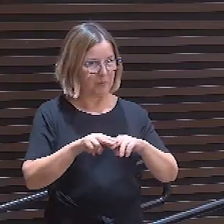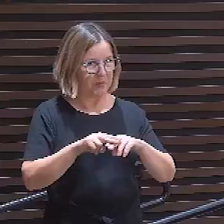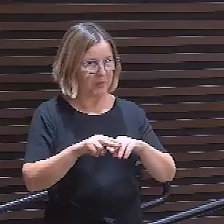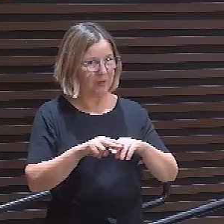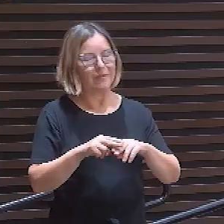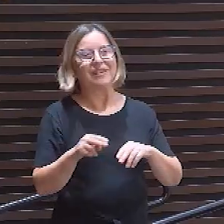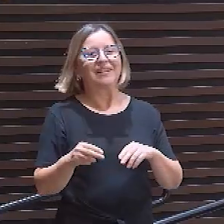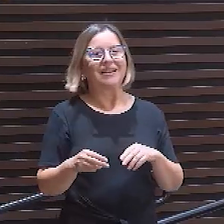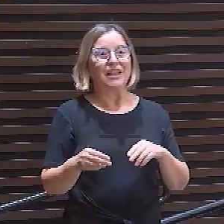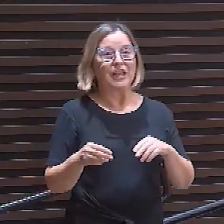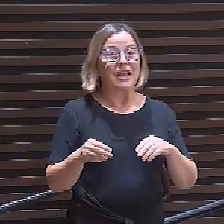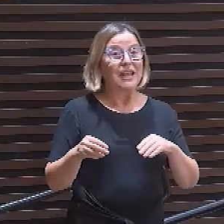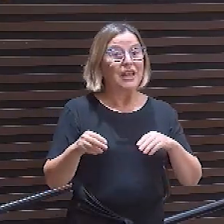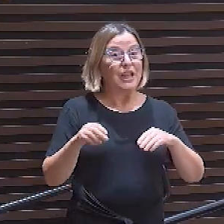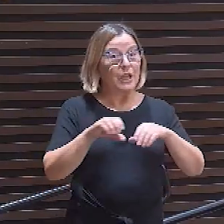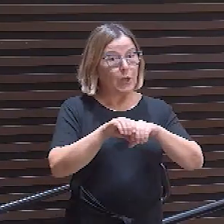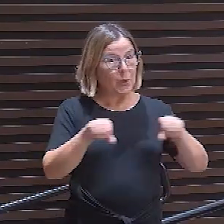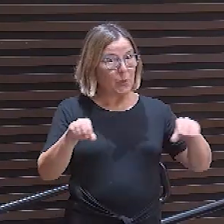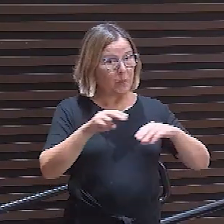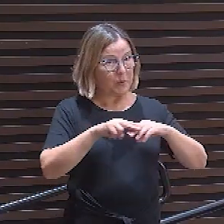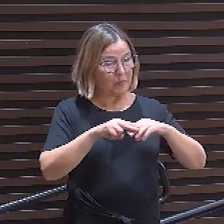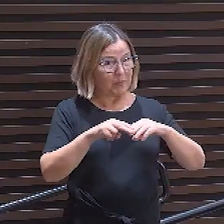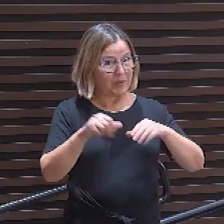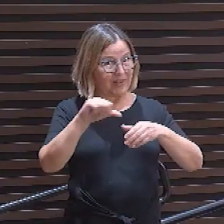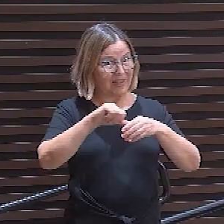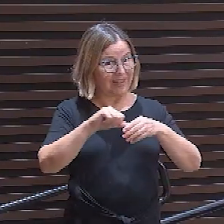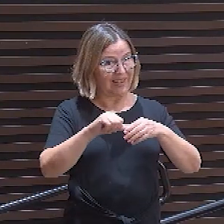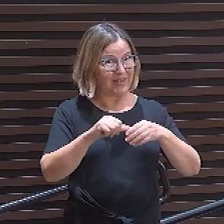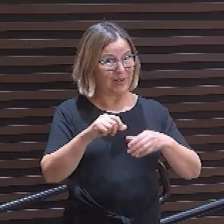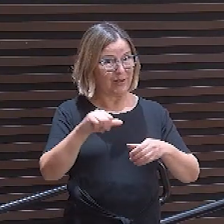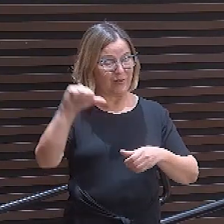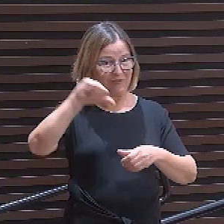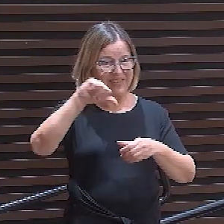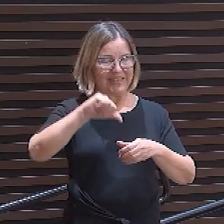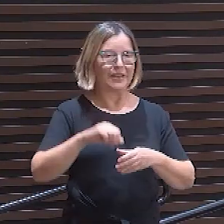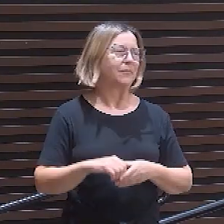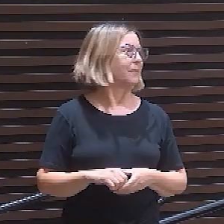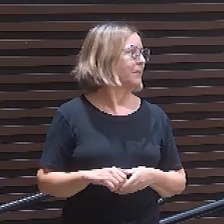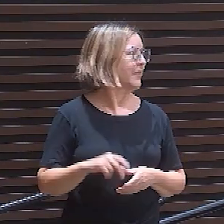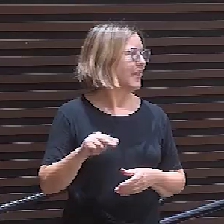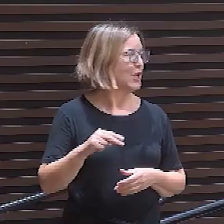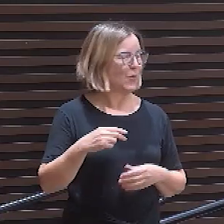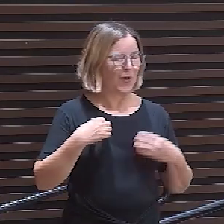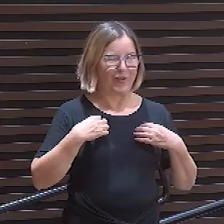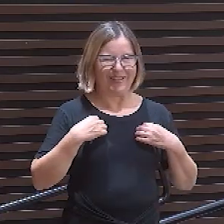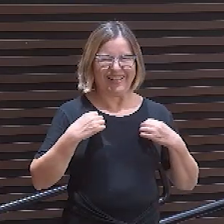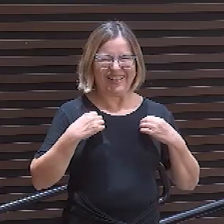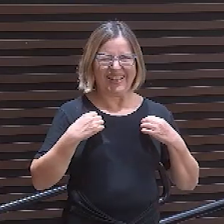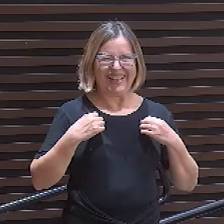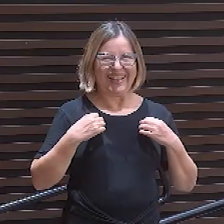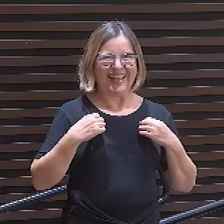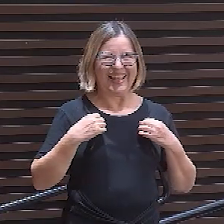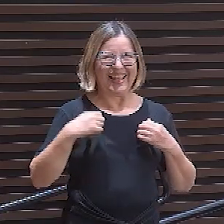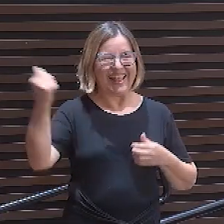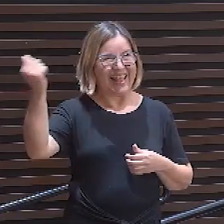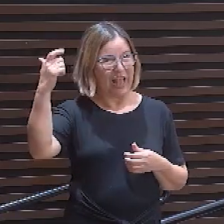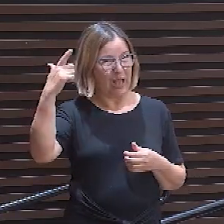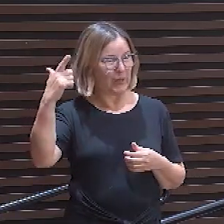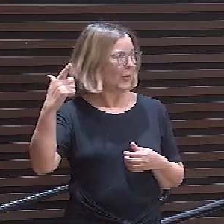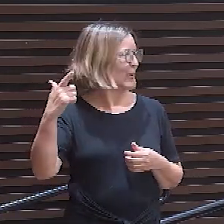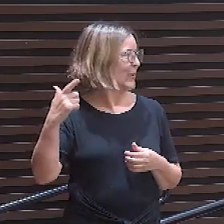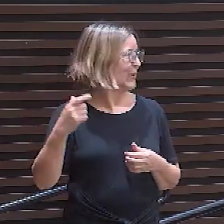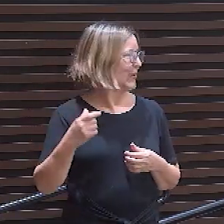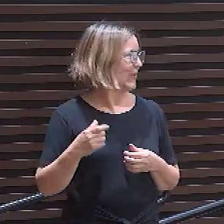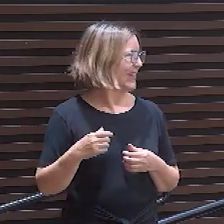agora quero a camisa vermelha da seleção brasileira. Eu quero aquela